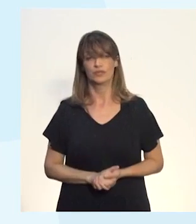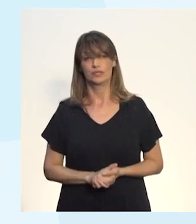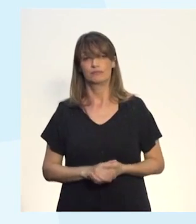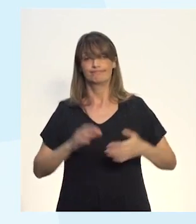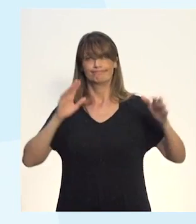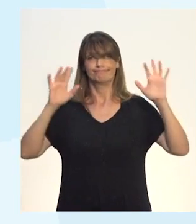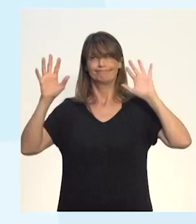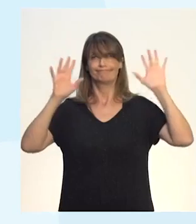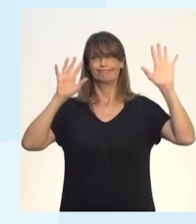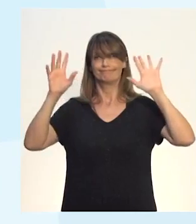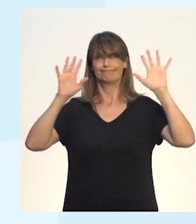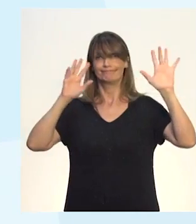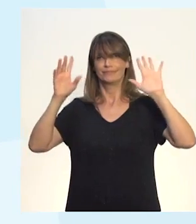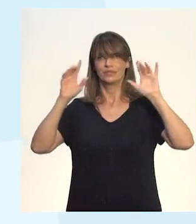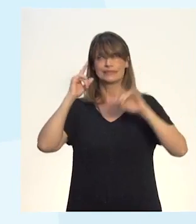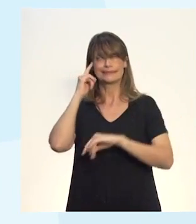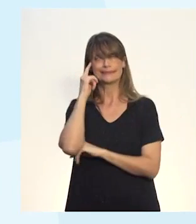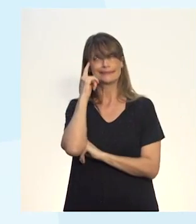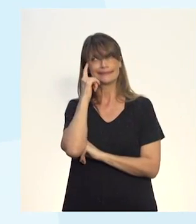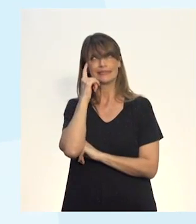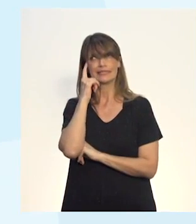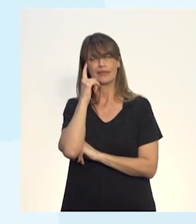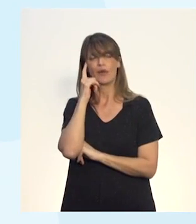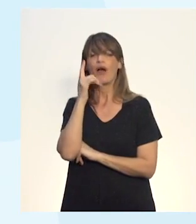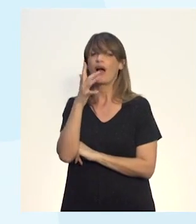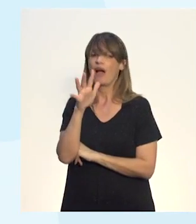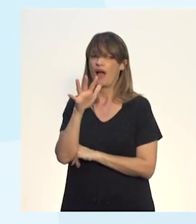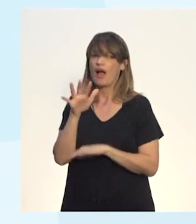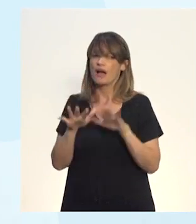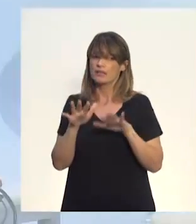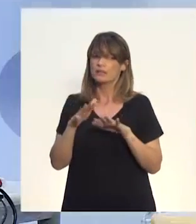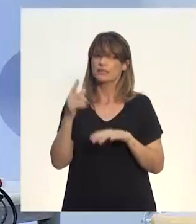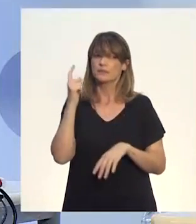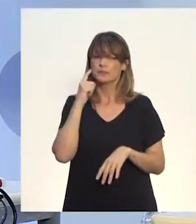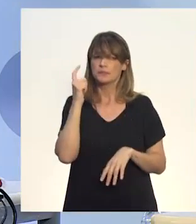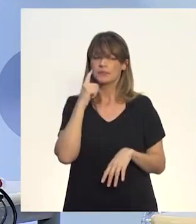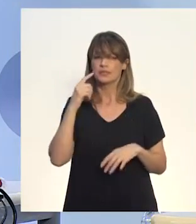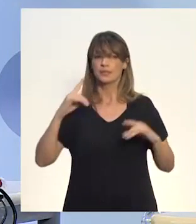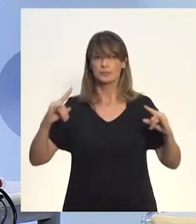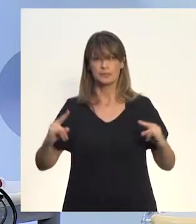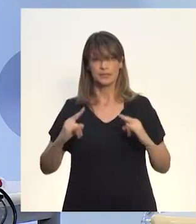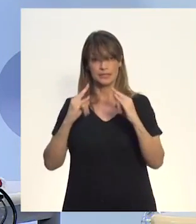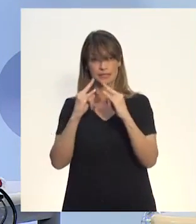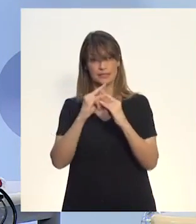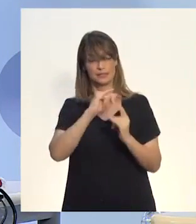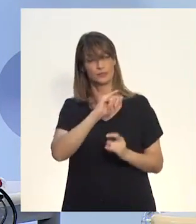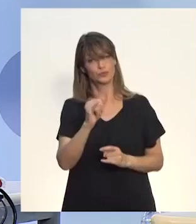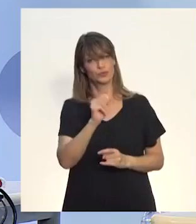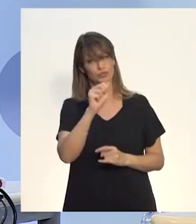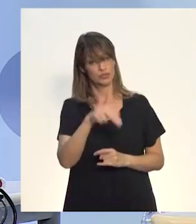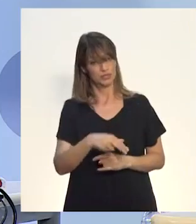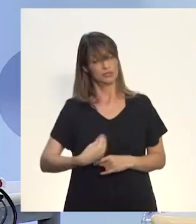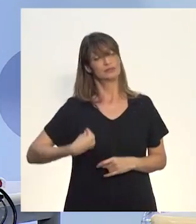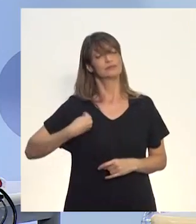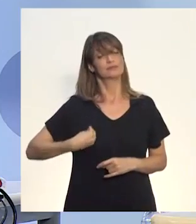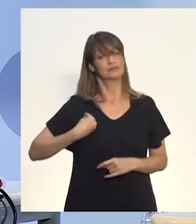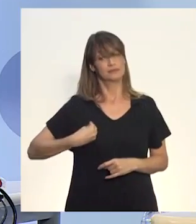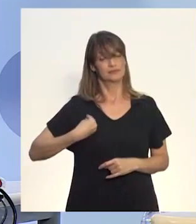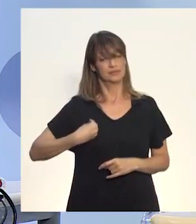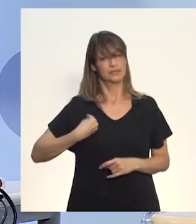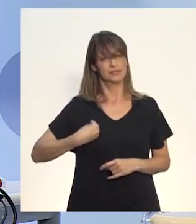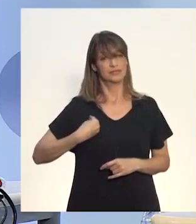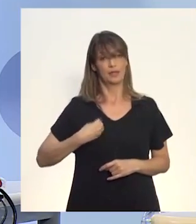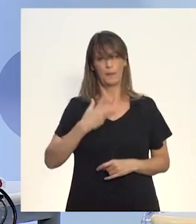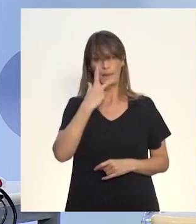imaginação sociológica, talvez a gente possa pensar que a Paris que Jean Valjean vivia estava mais parecida com